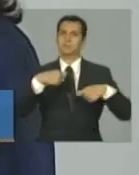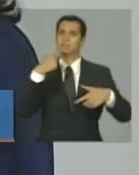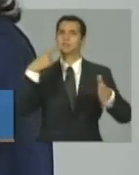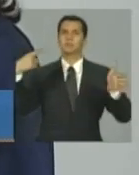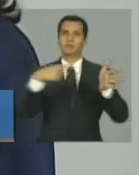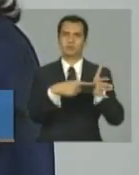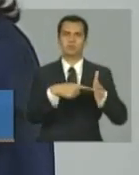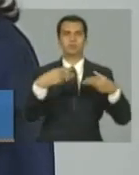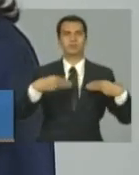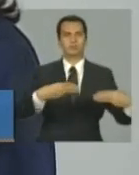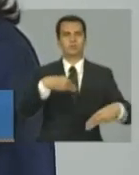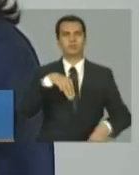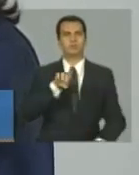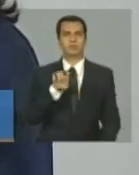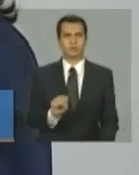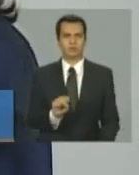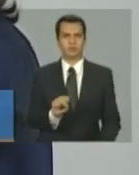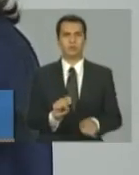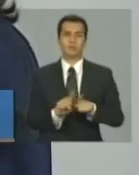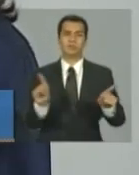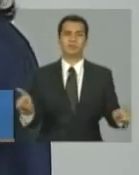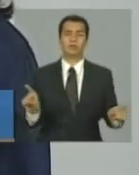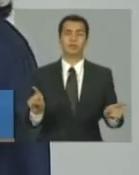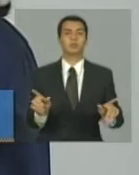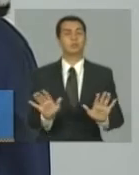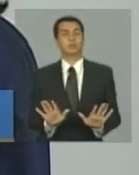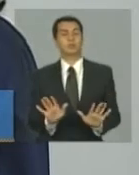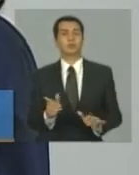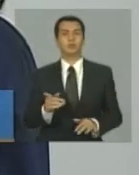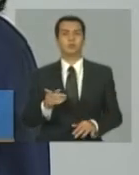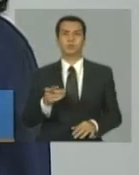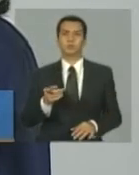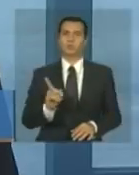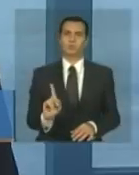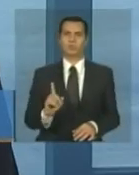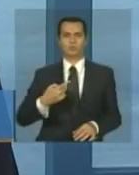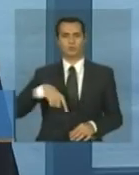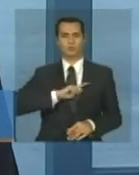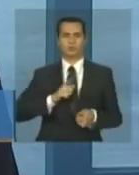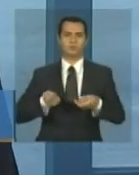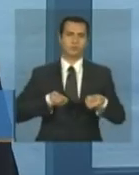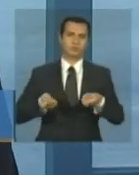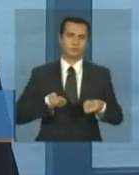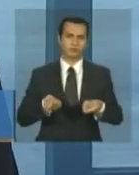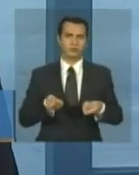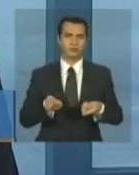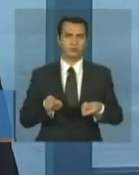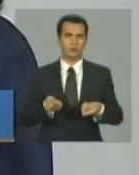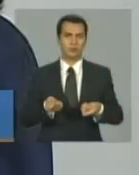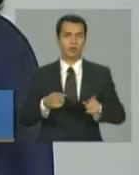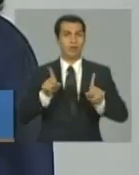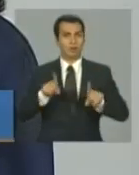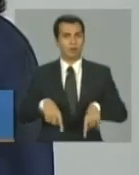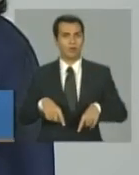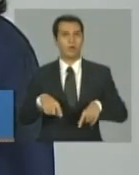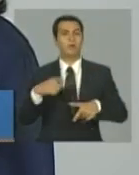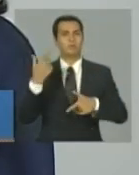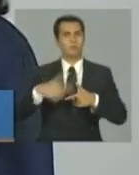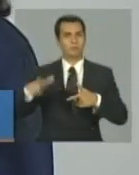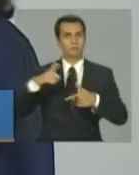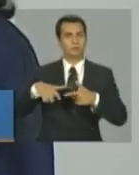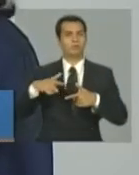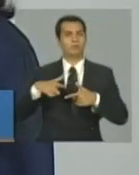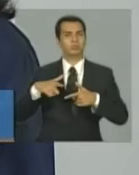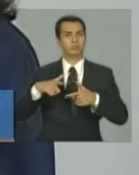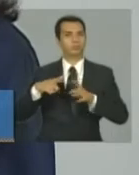MDS mas isso já extrapola a competência administrativa do órgão portanto isso é configurado configurado